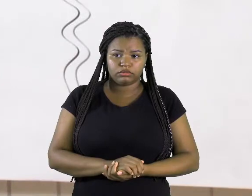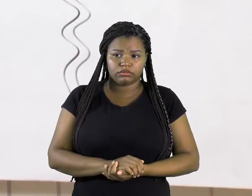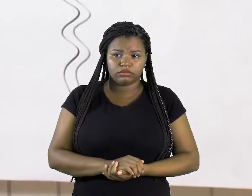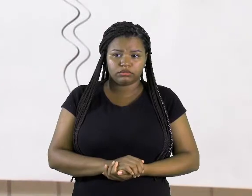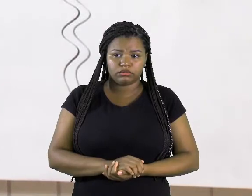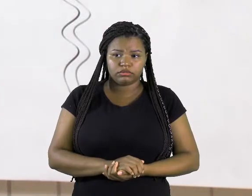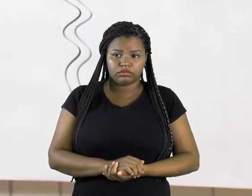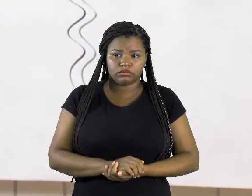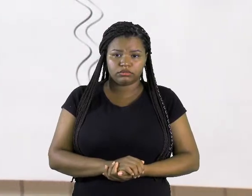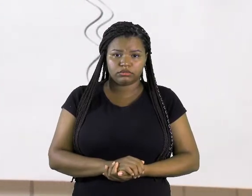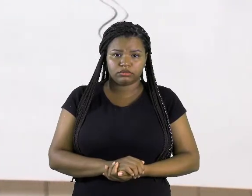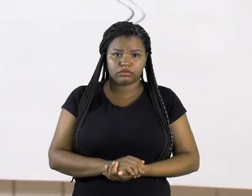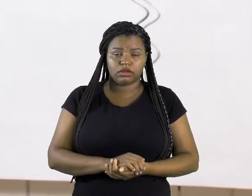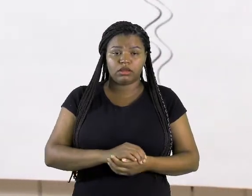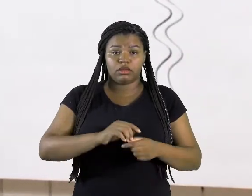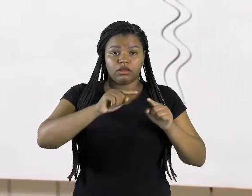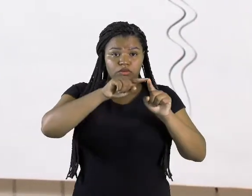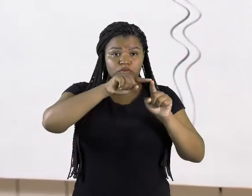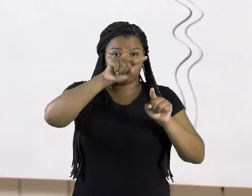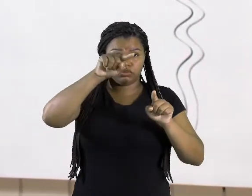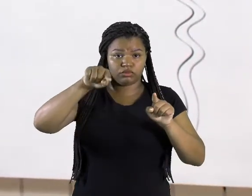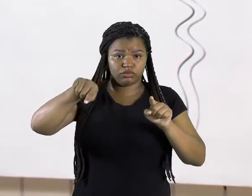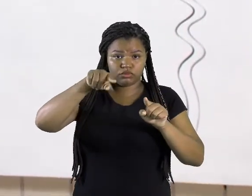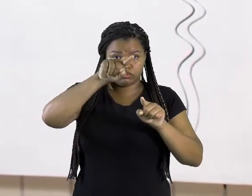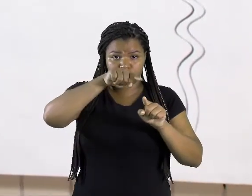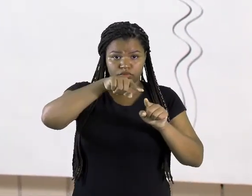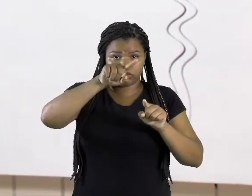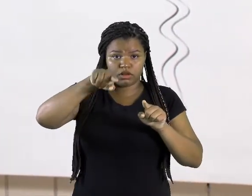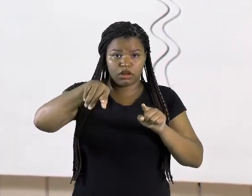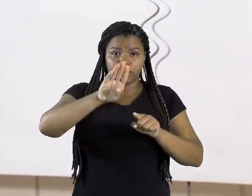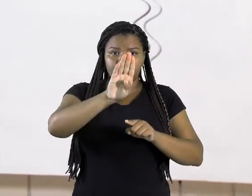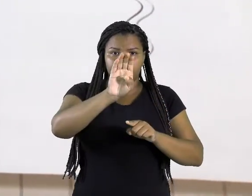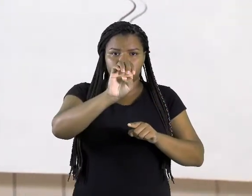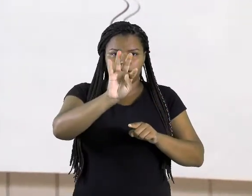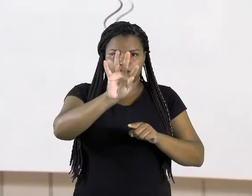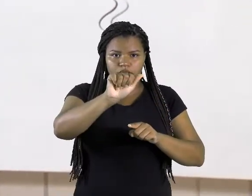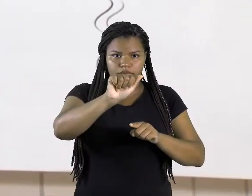nesse ângulo beta. Se eu analisar por esse ângulo,